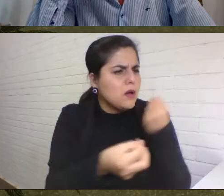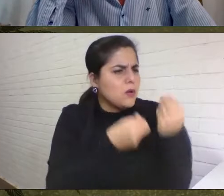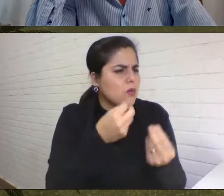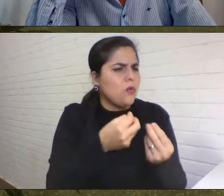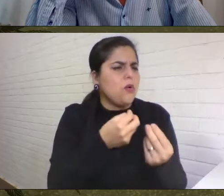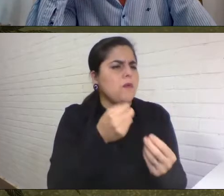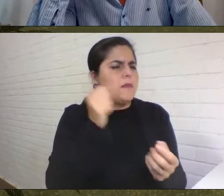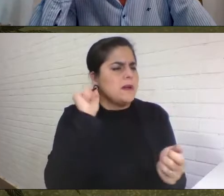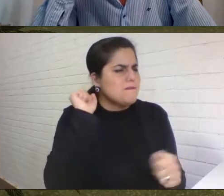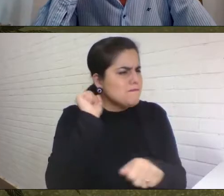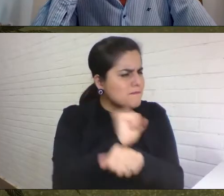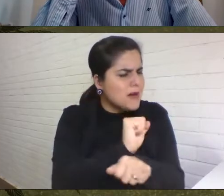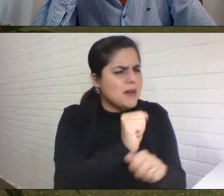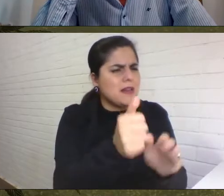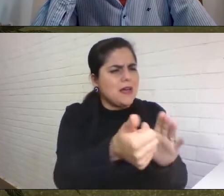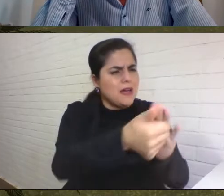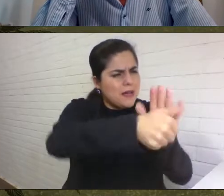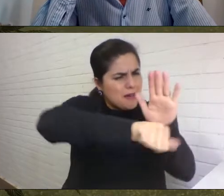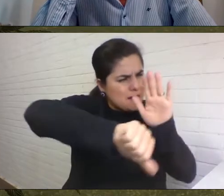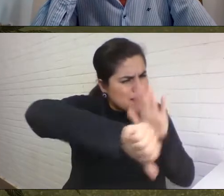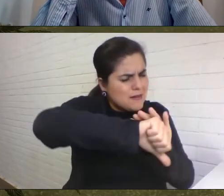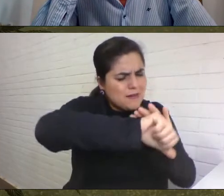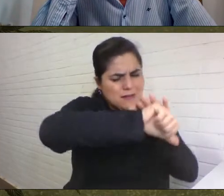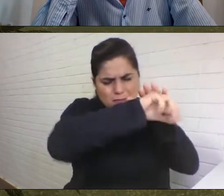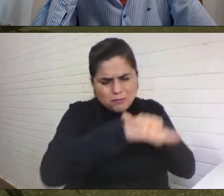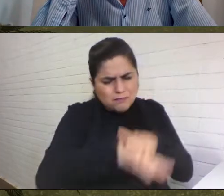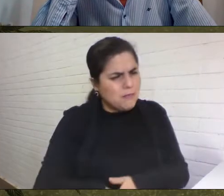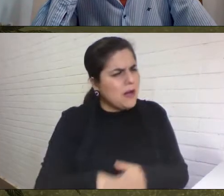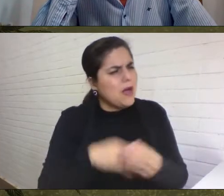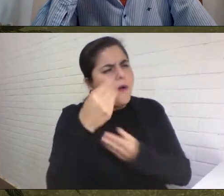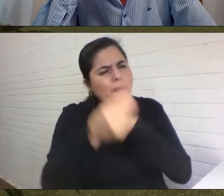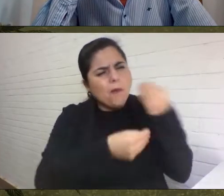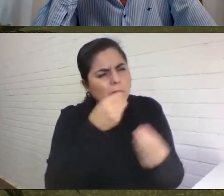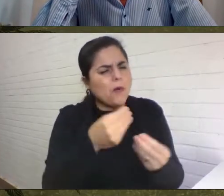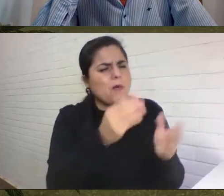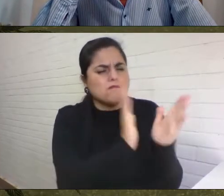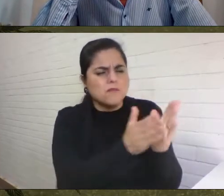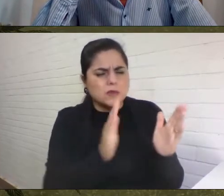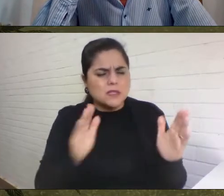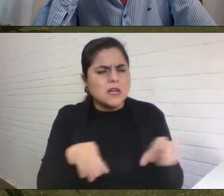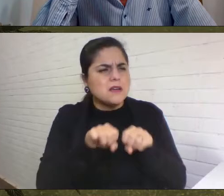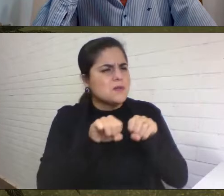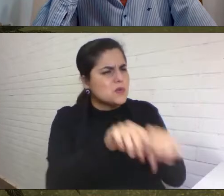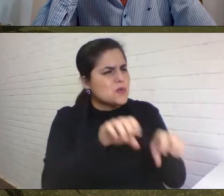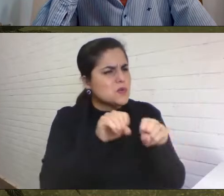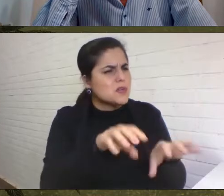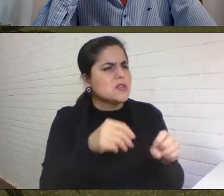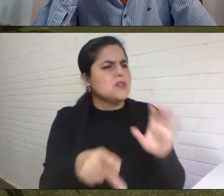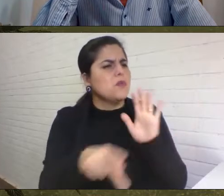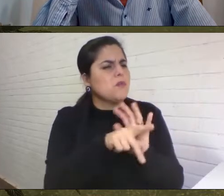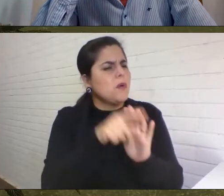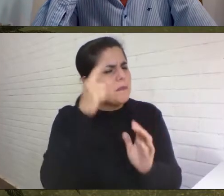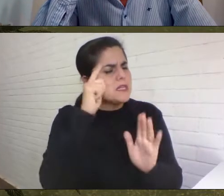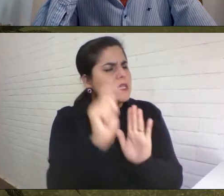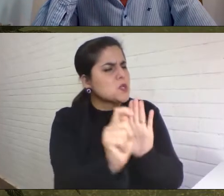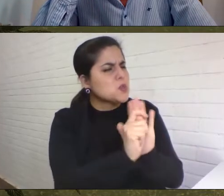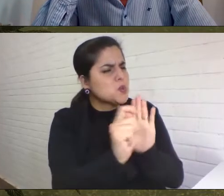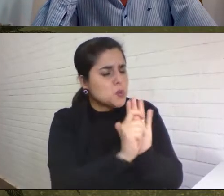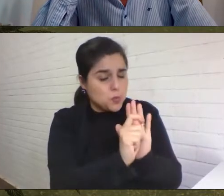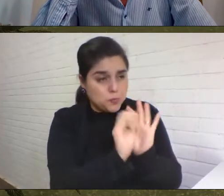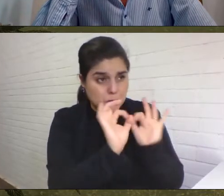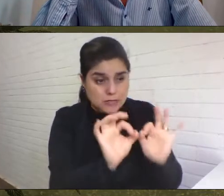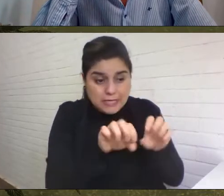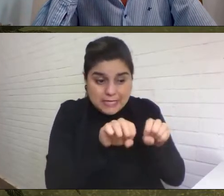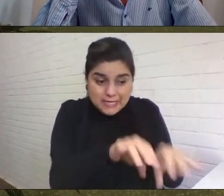repressão à prevenção e a todos os processos educativos em relação às drogas, né? E quando o senhor relata